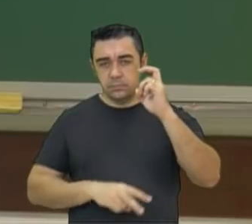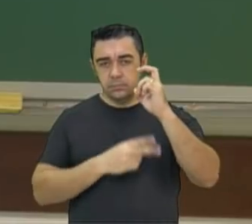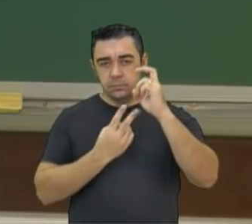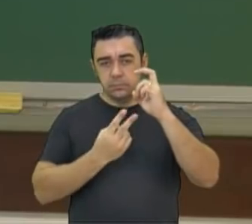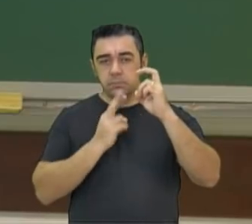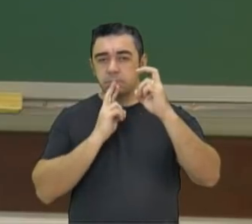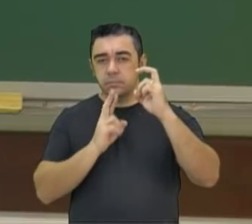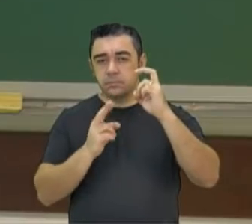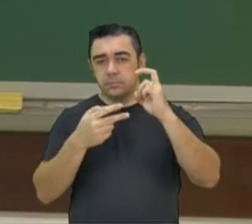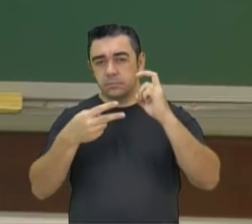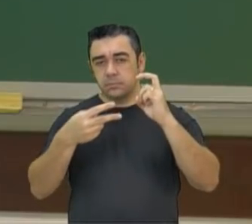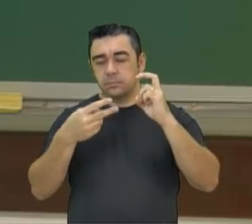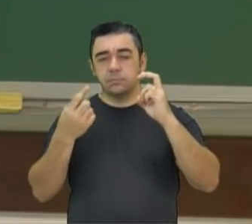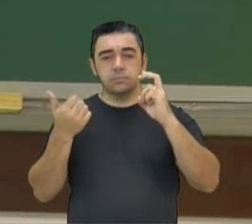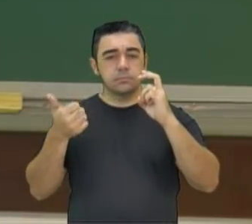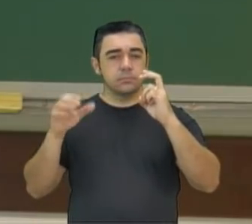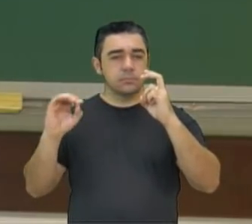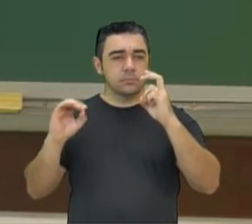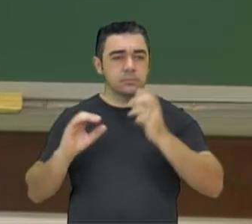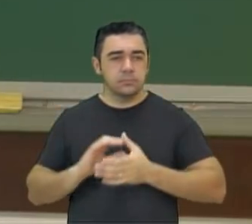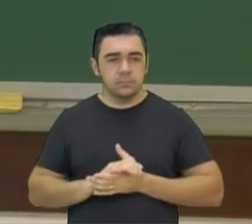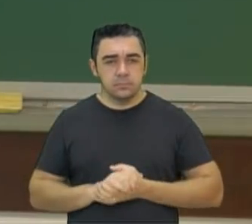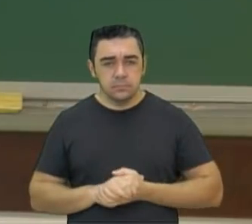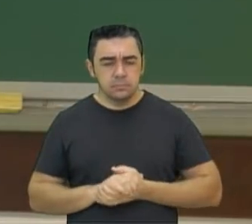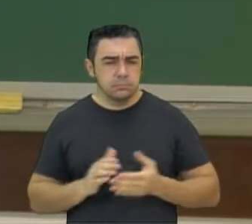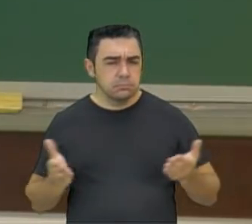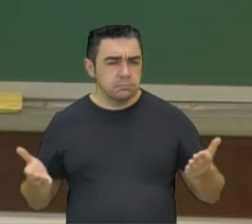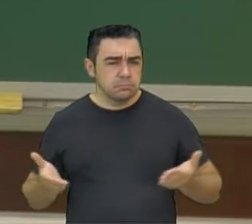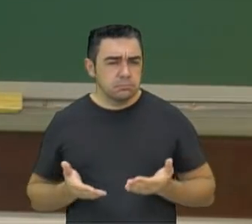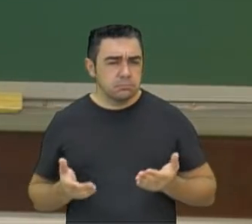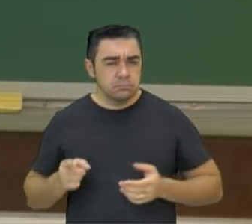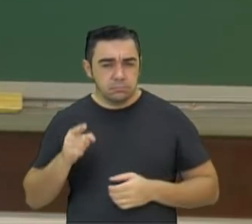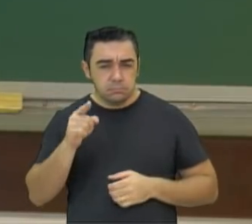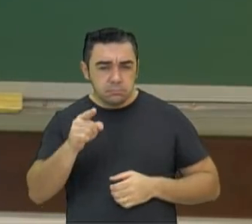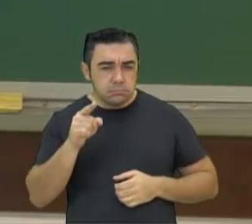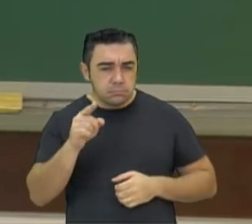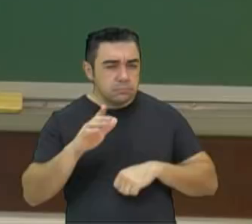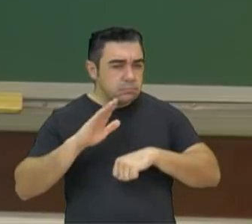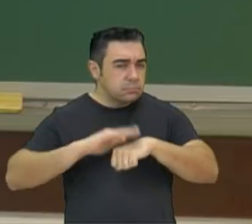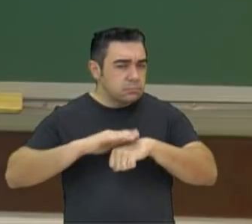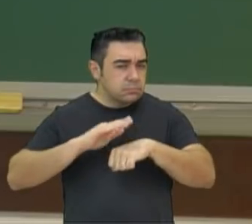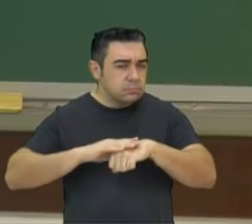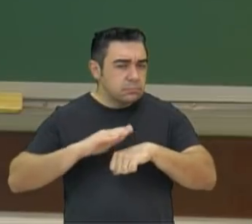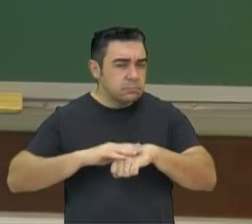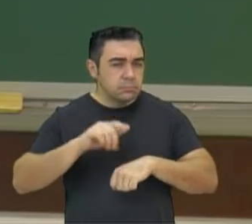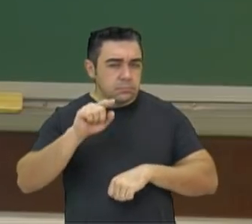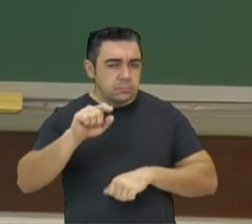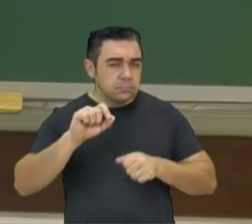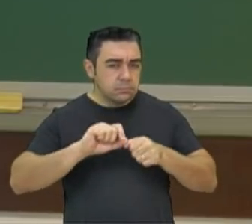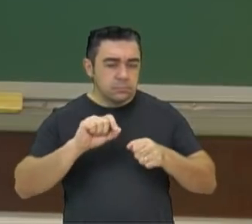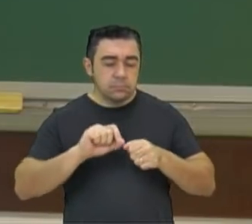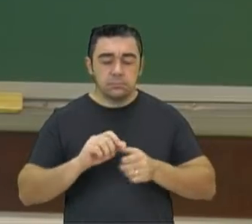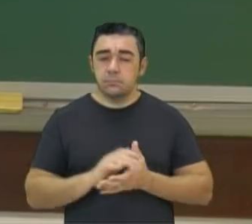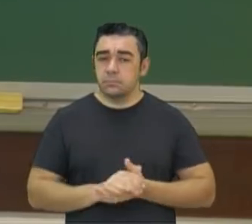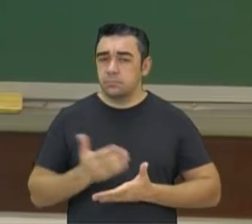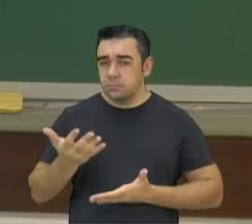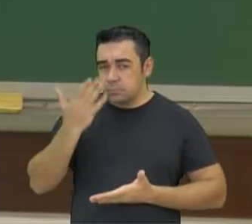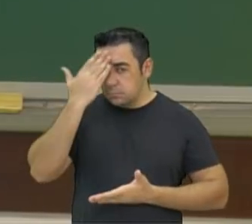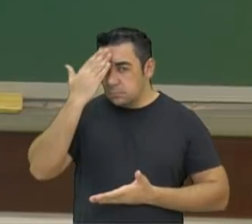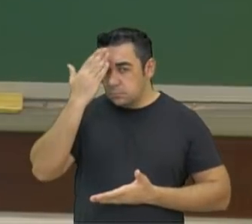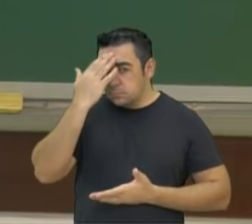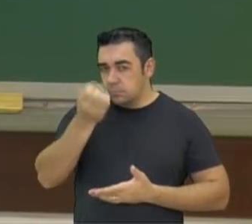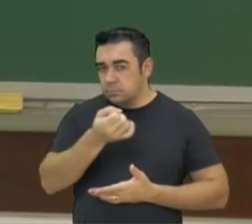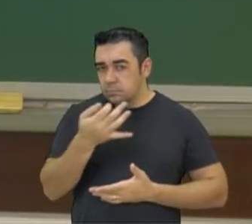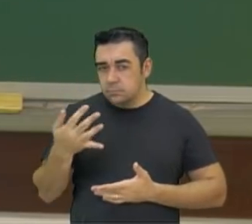igual a 10. Agora, é a vez de vocês resolverem. Então, eu quero saber quanto que